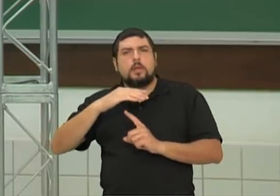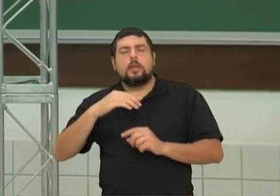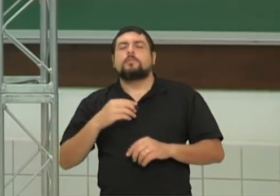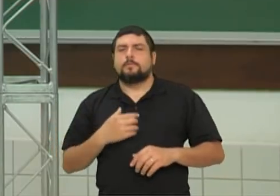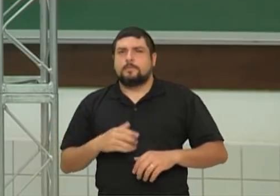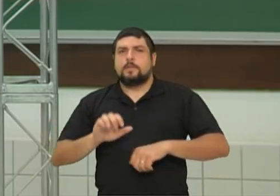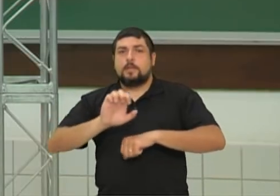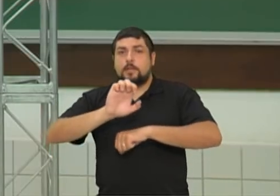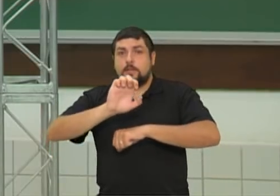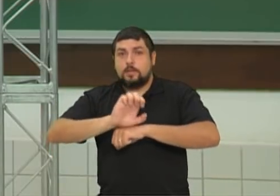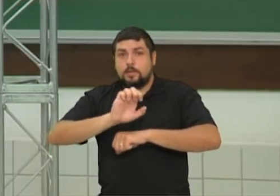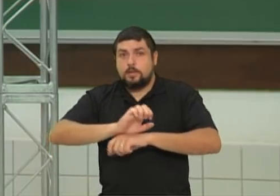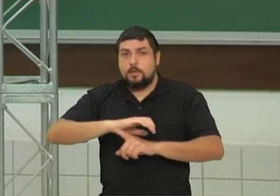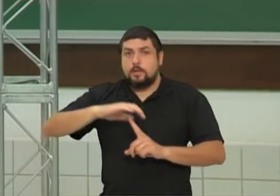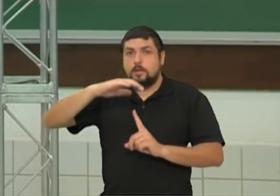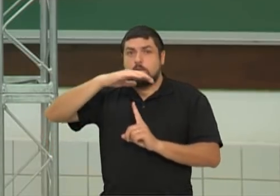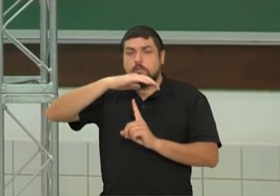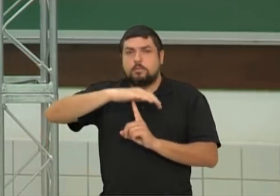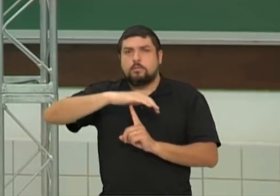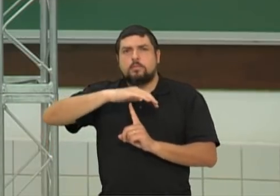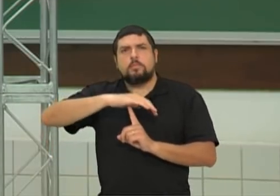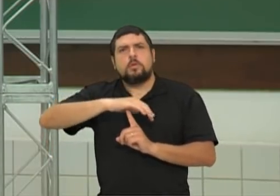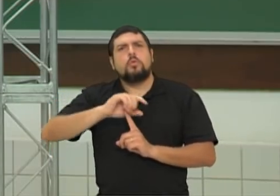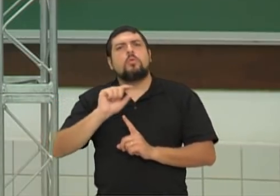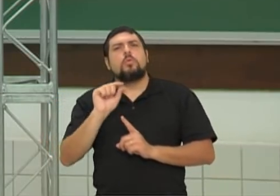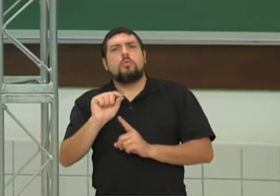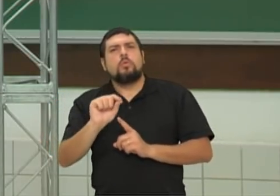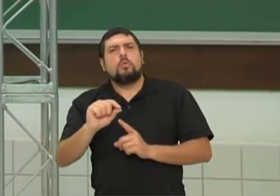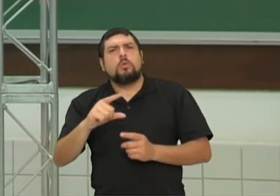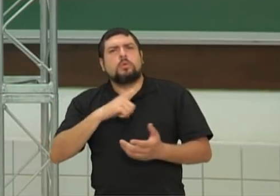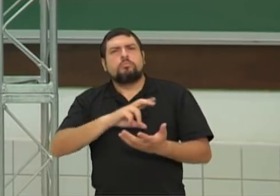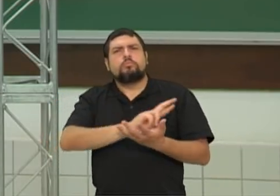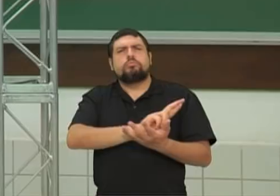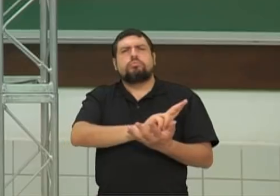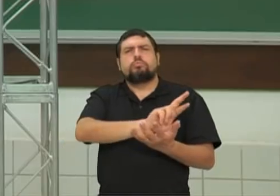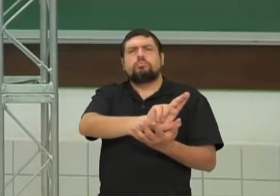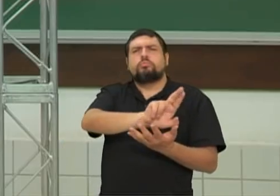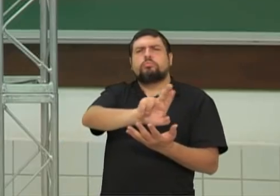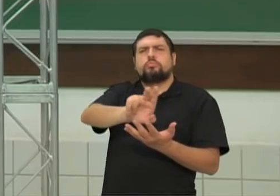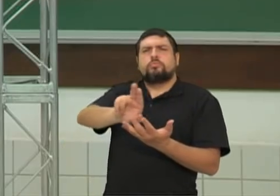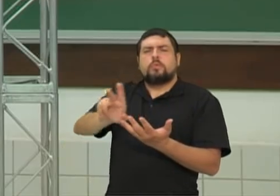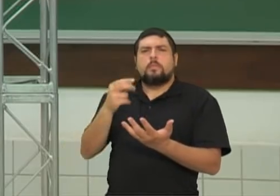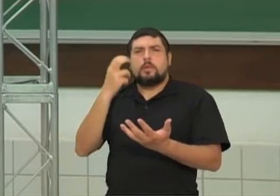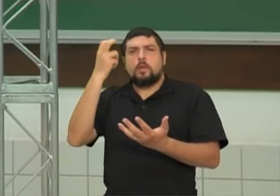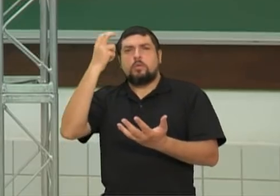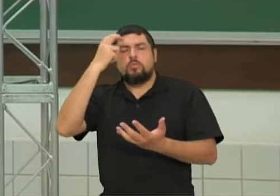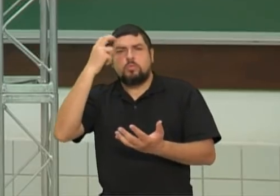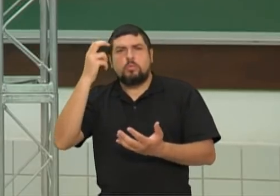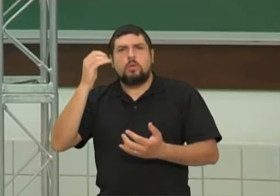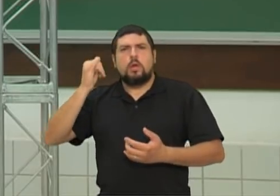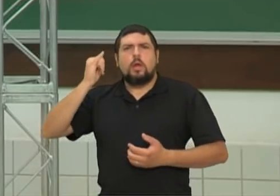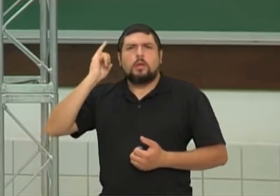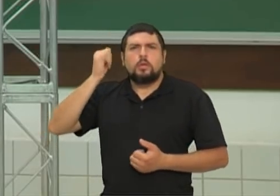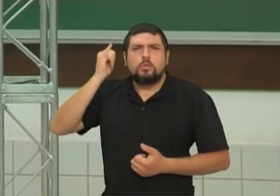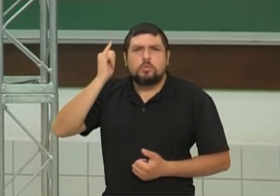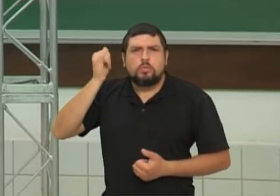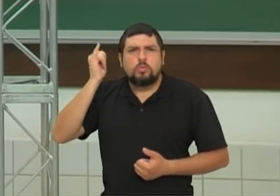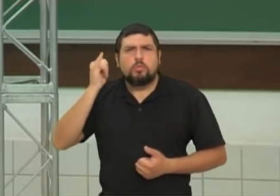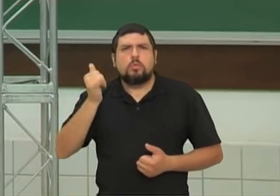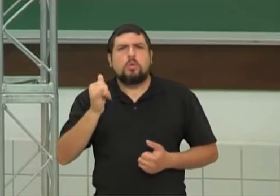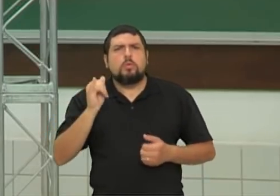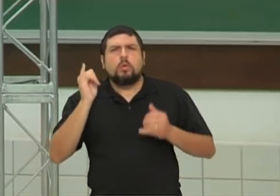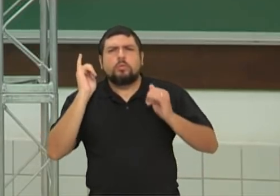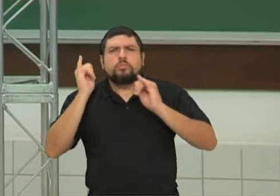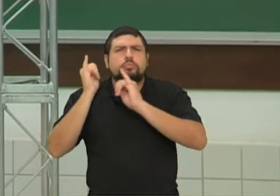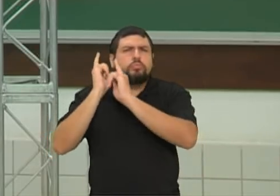muito rico do ponto de vista da diversidade cultural, assim como os das lendas, contos e causos